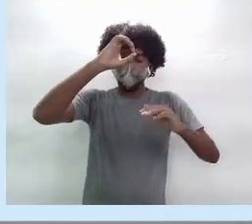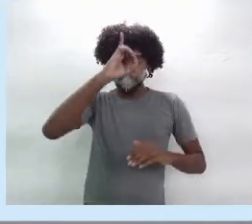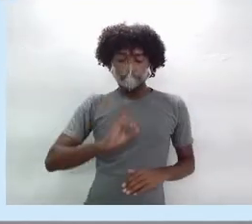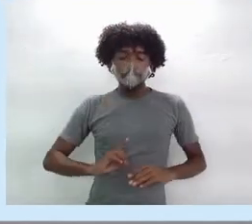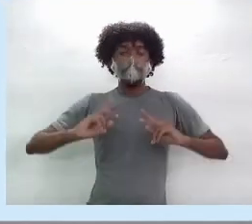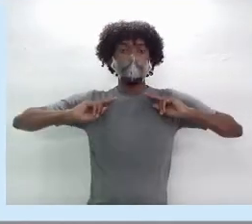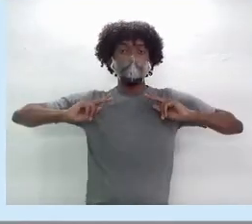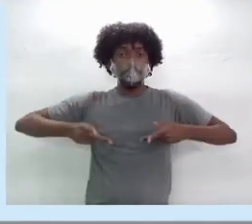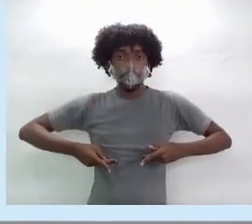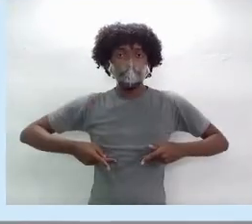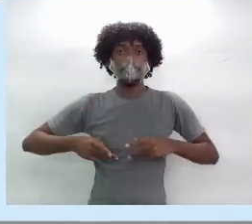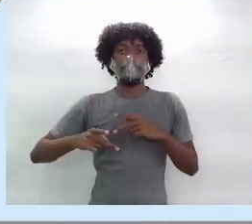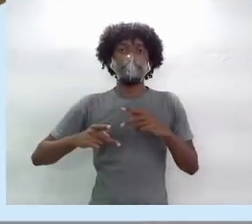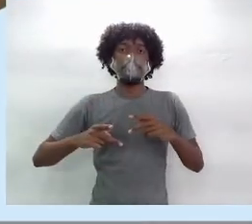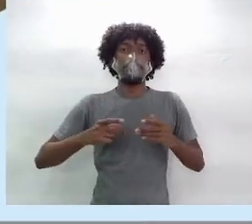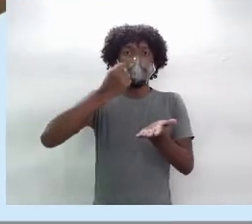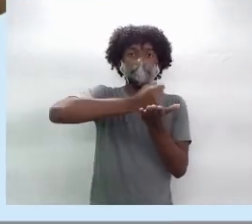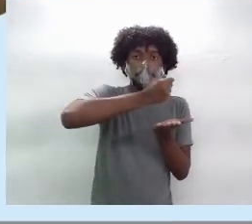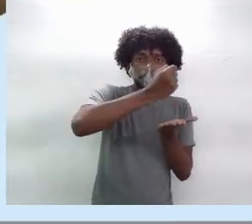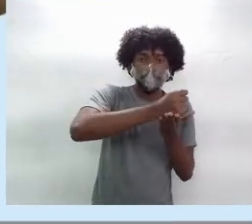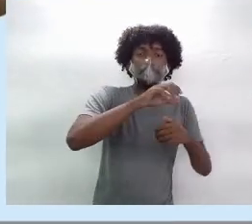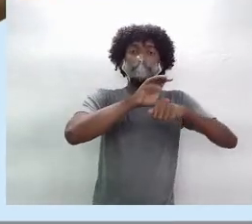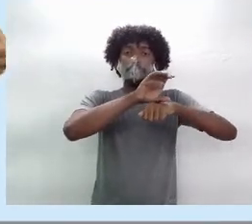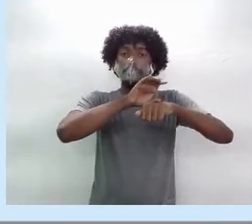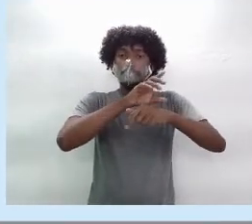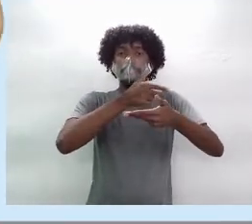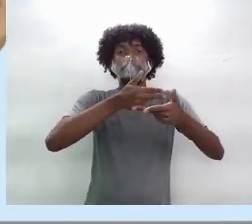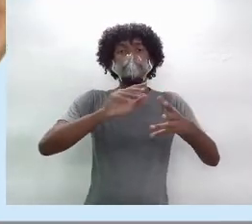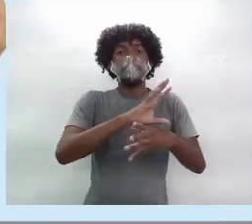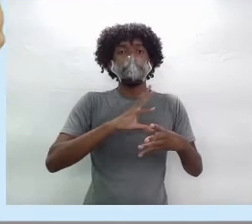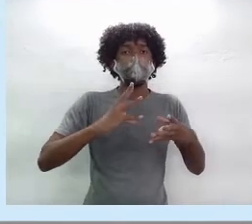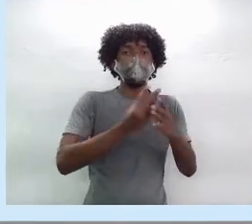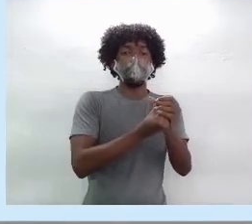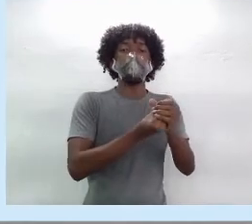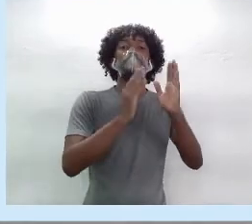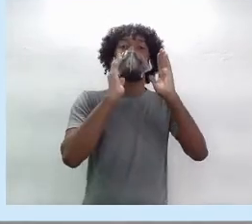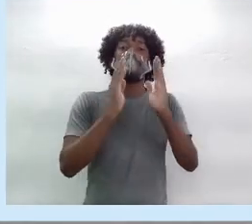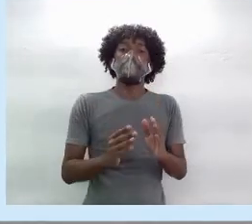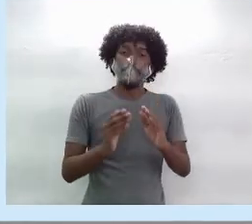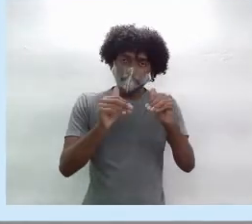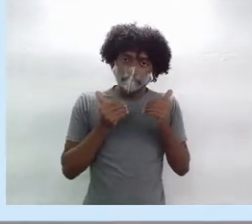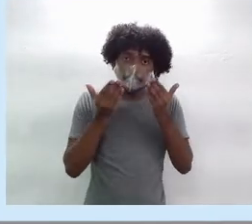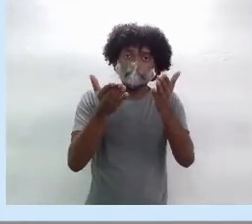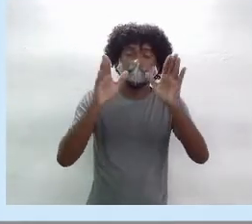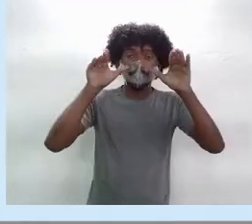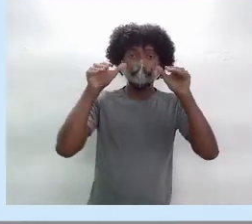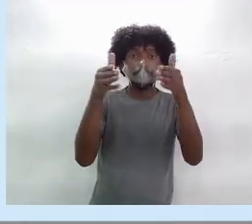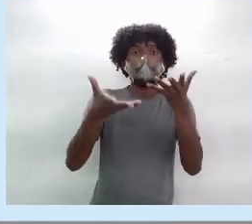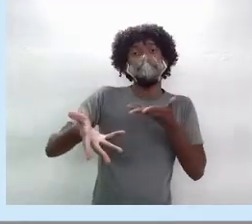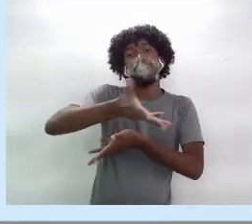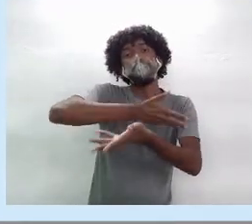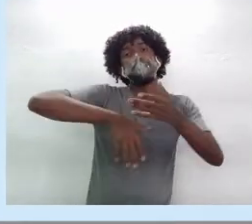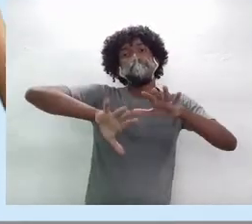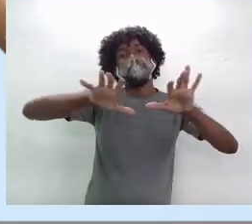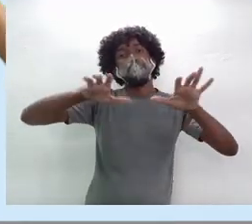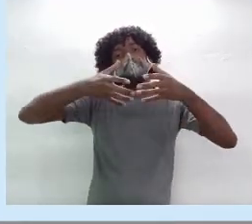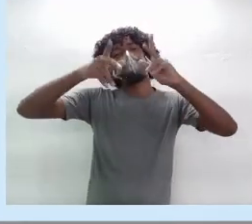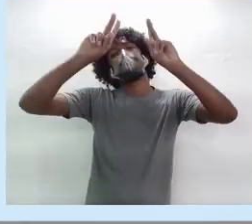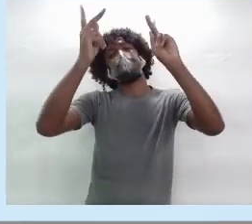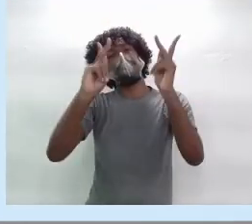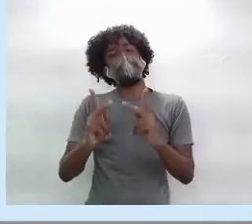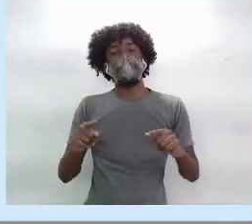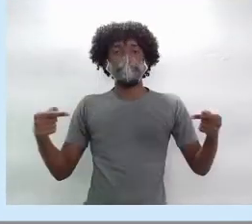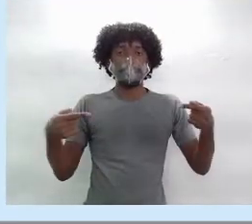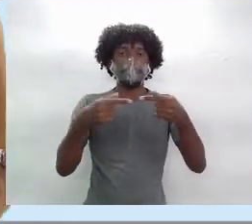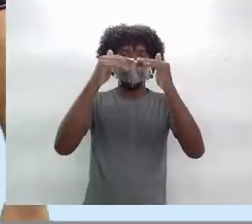os documentos, a Constituição Federal, tudo isso em prol desse convívio pacífico, respeitando